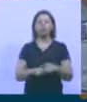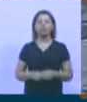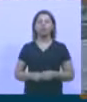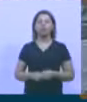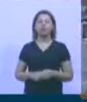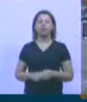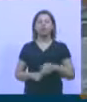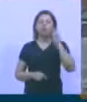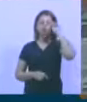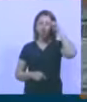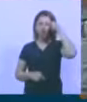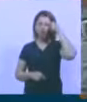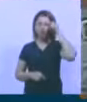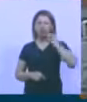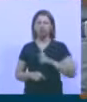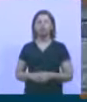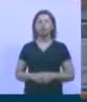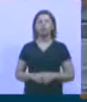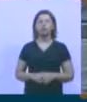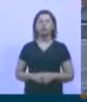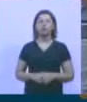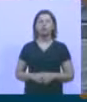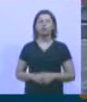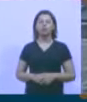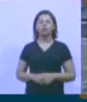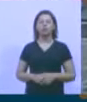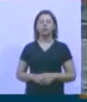a um país no continente africano. It's a land of orphans.